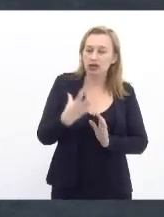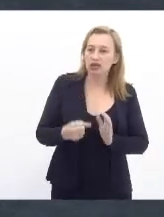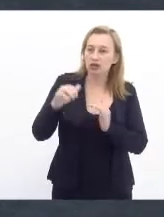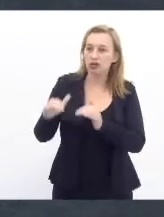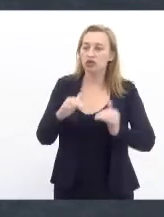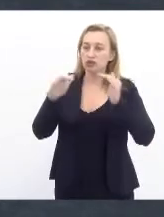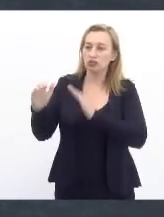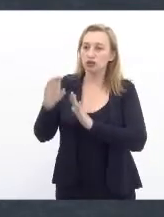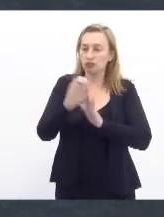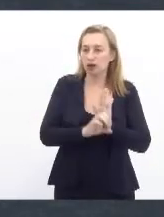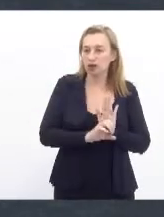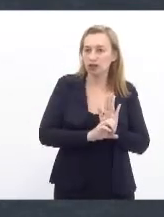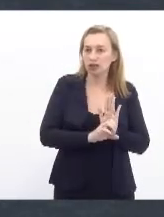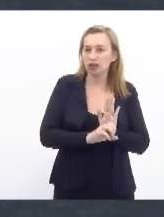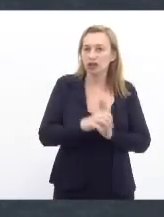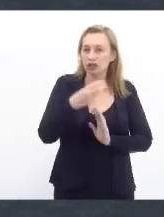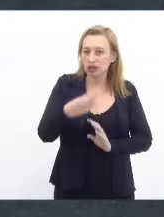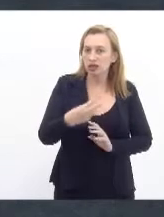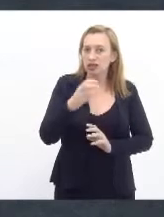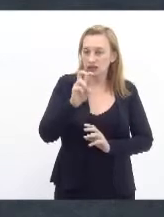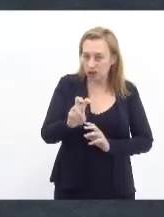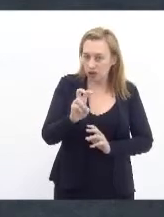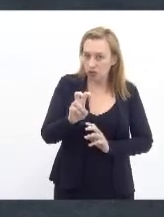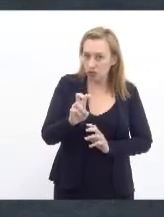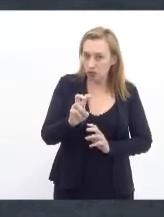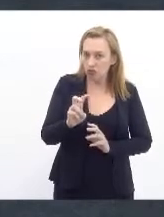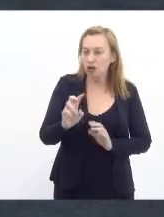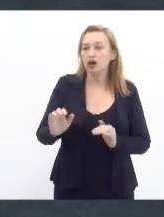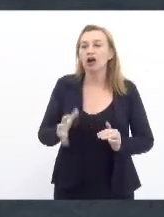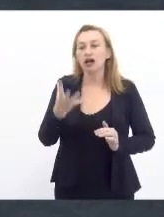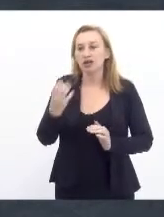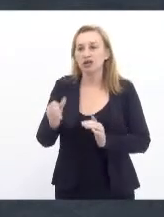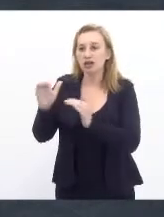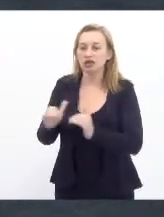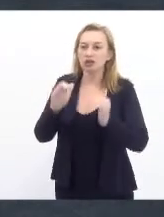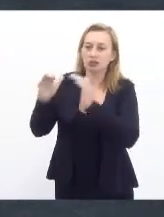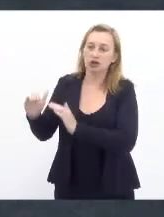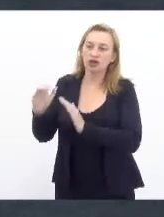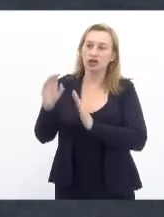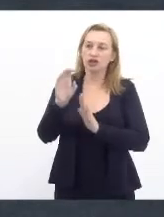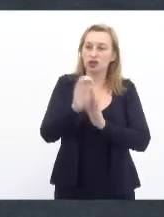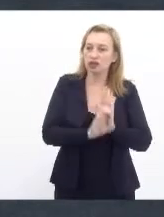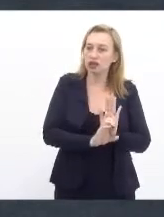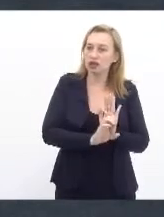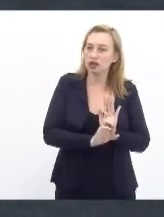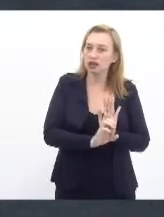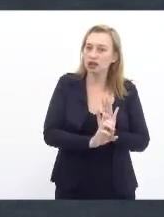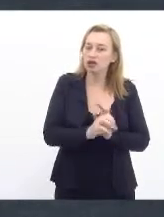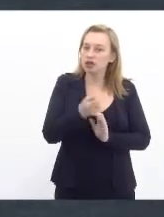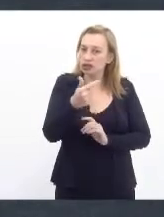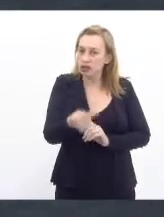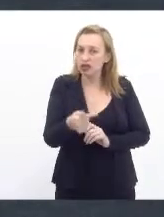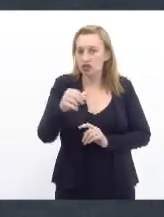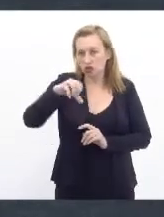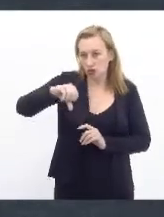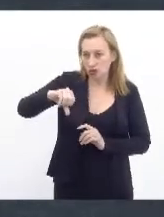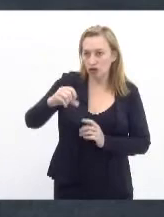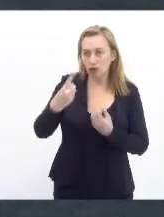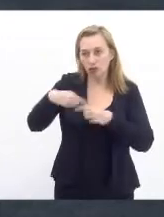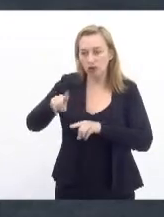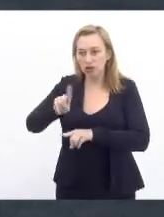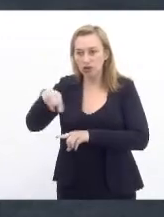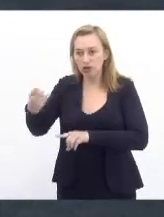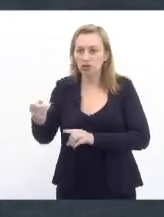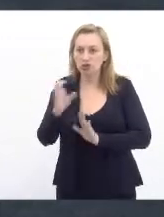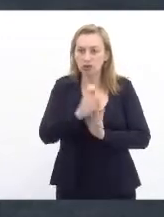subemenda aglutinativa às emendas 3 e 5, favorável com subemenda aglutinativa às emendas 7 e 9, contrário às